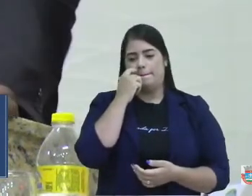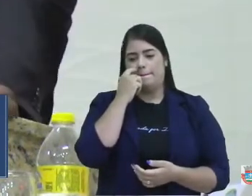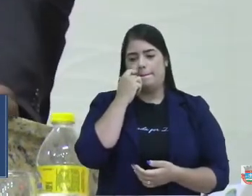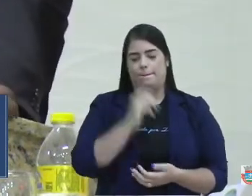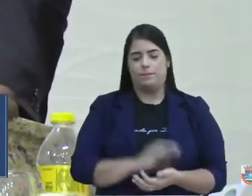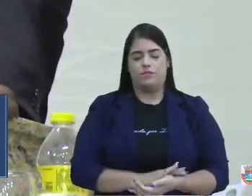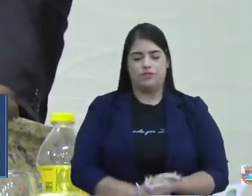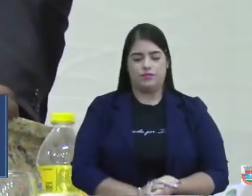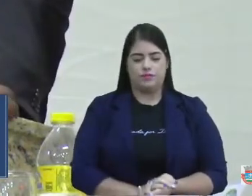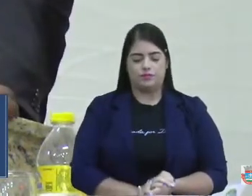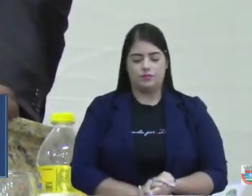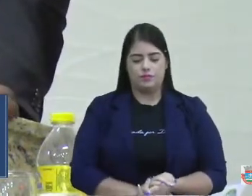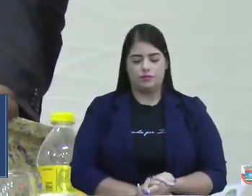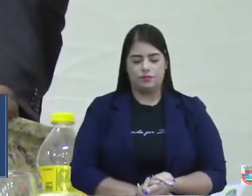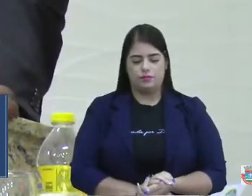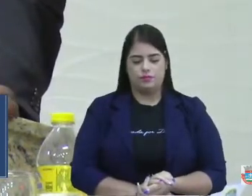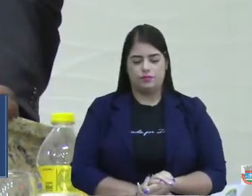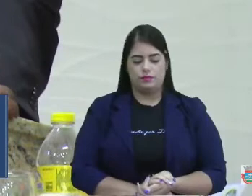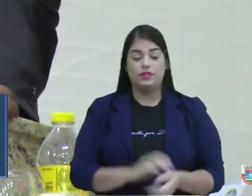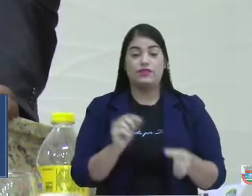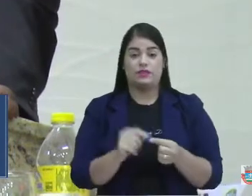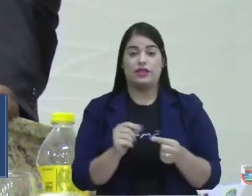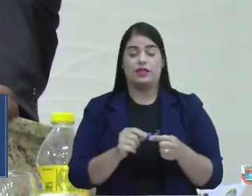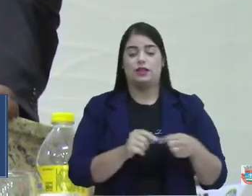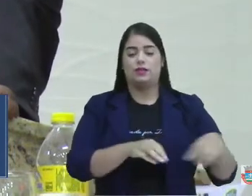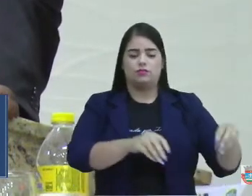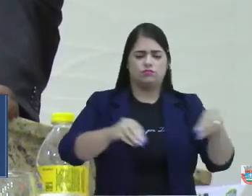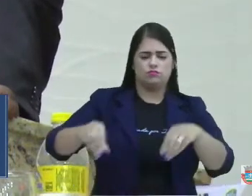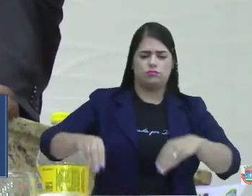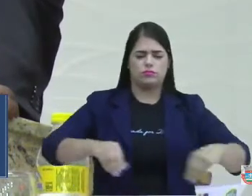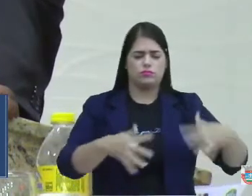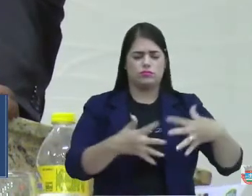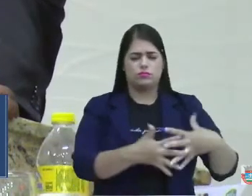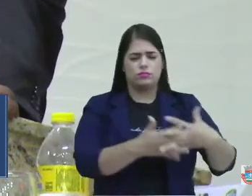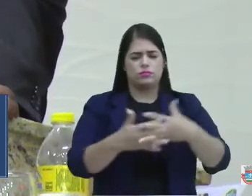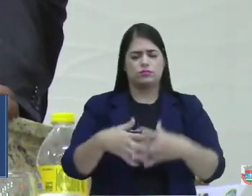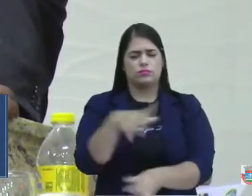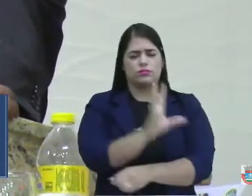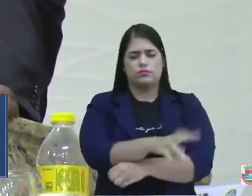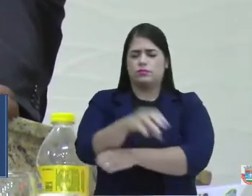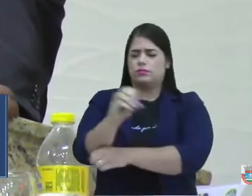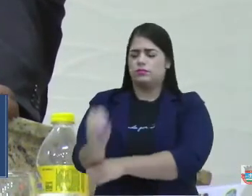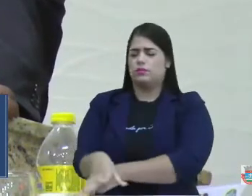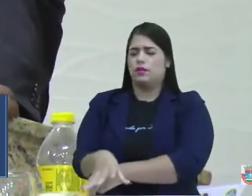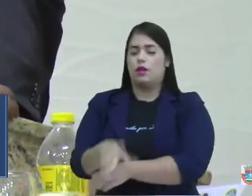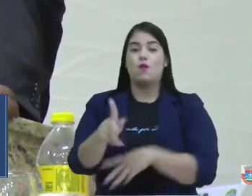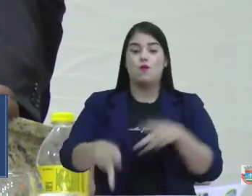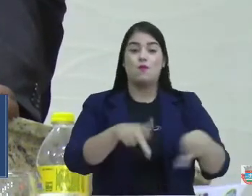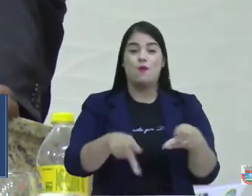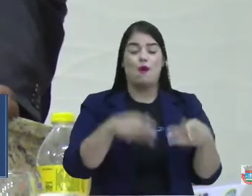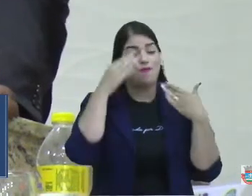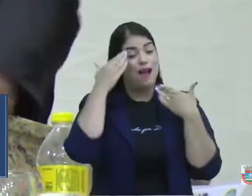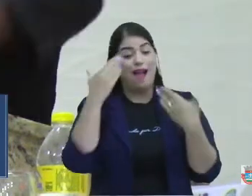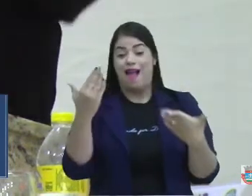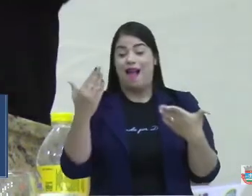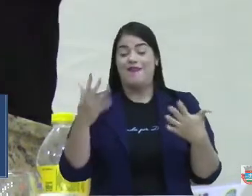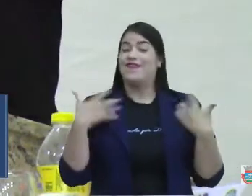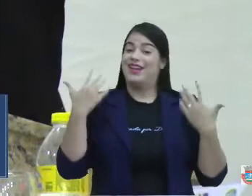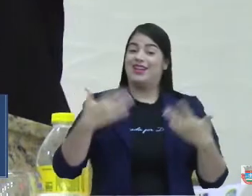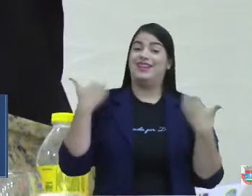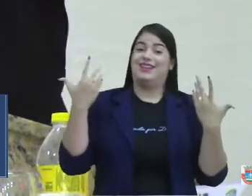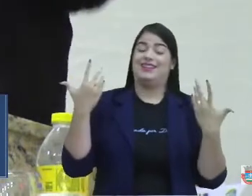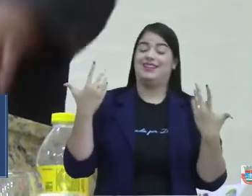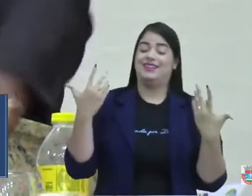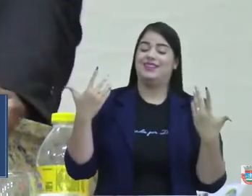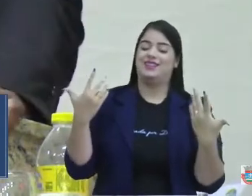forma. Está sendo feita a oração de terra na região. Pessoal agradecendo muito. Já que deu uma chuvinha